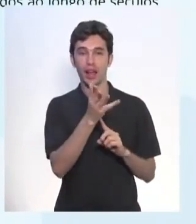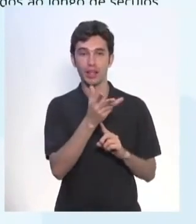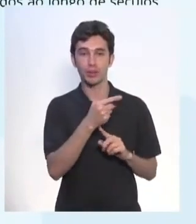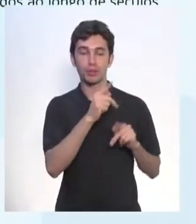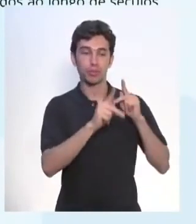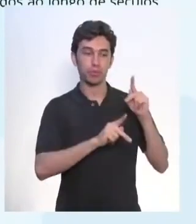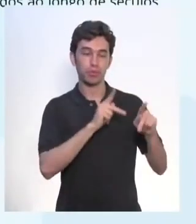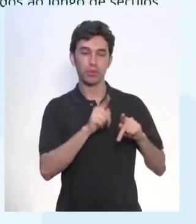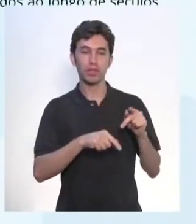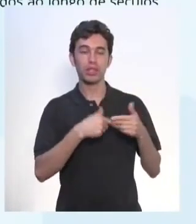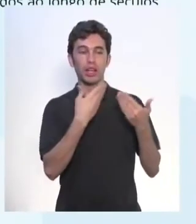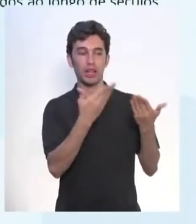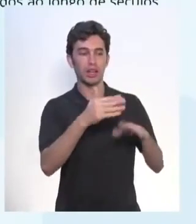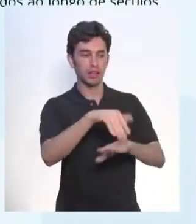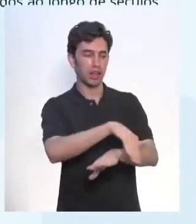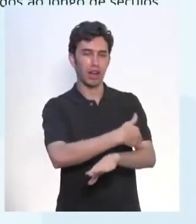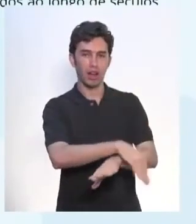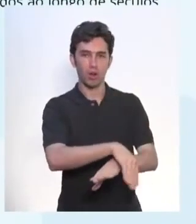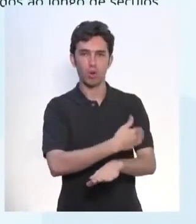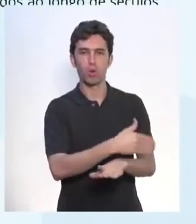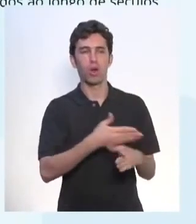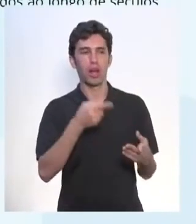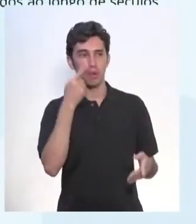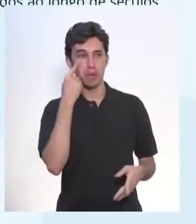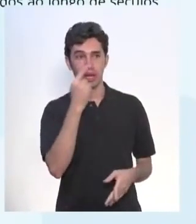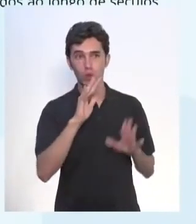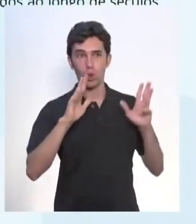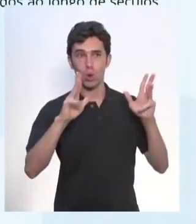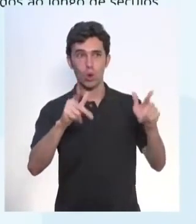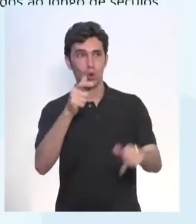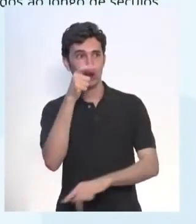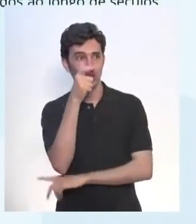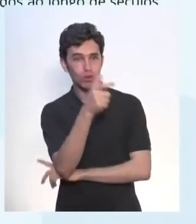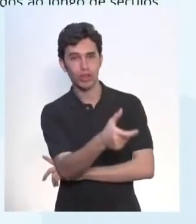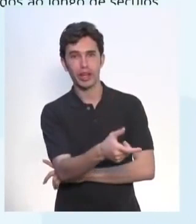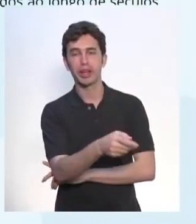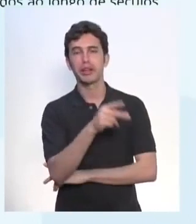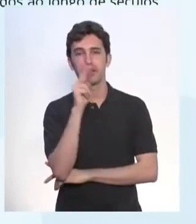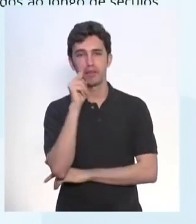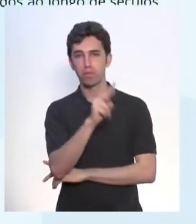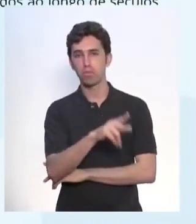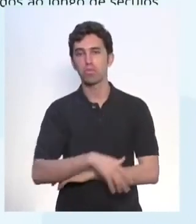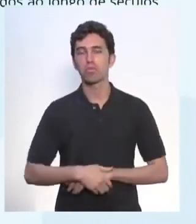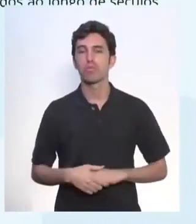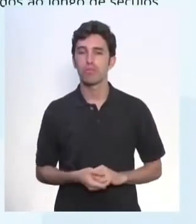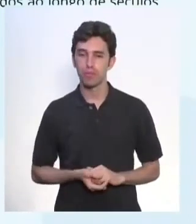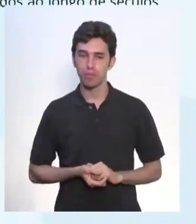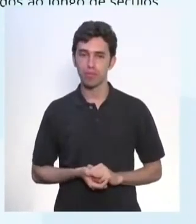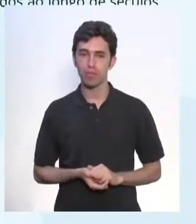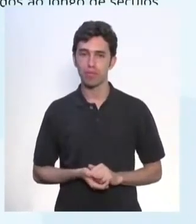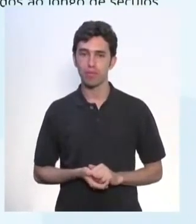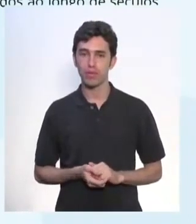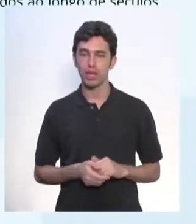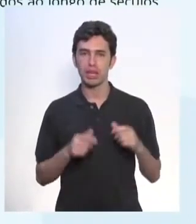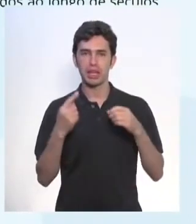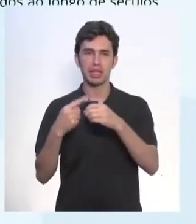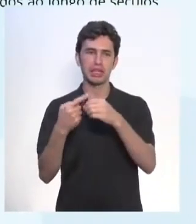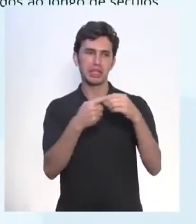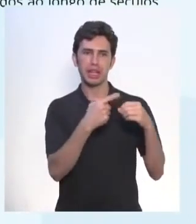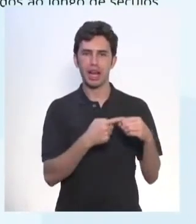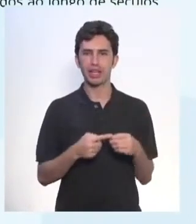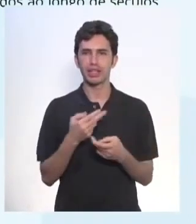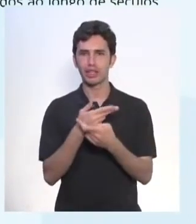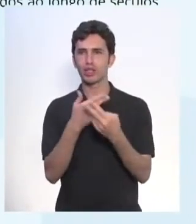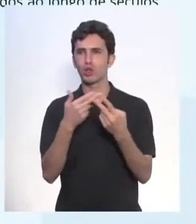está aí na rua, né, ao alcance aí de todos nós, tá certo? Tá? Em todas as cidades, né,